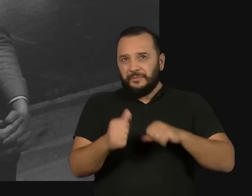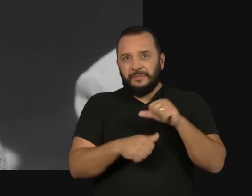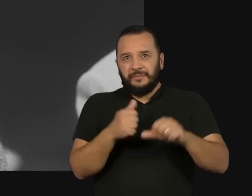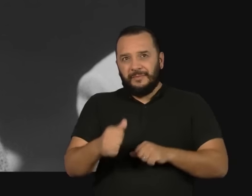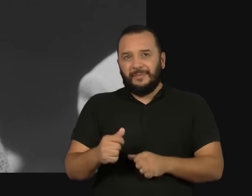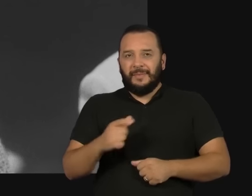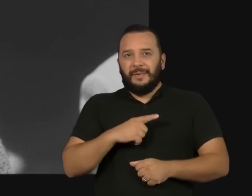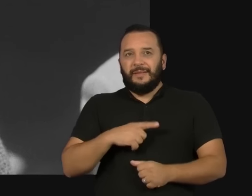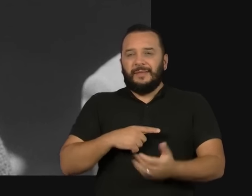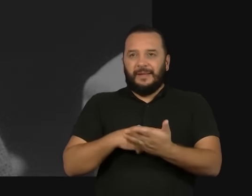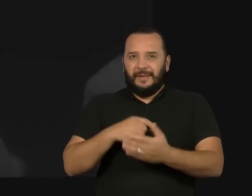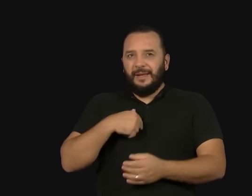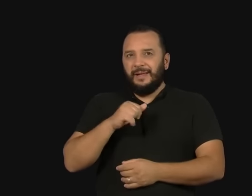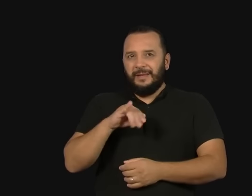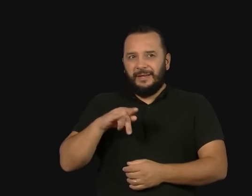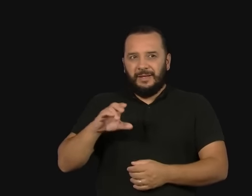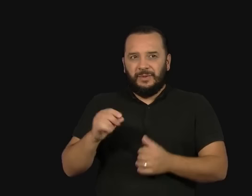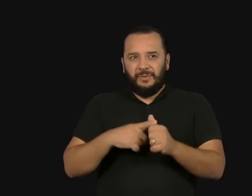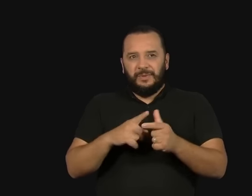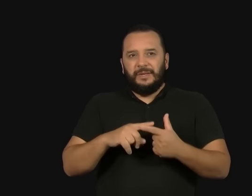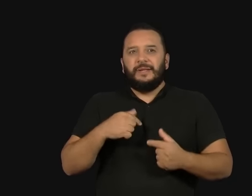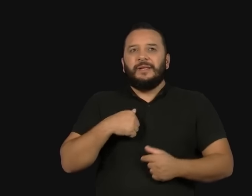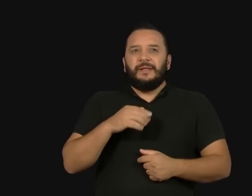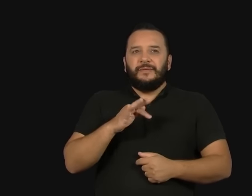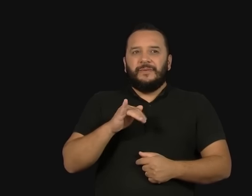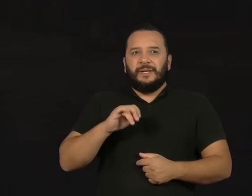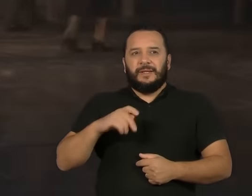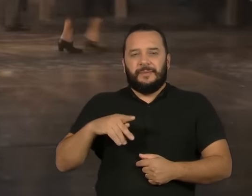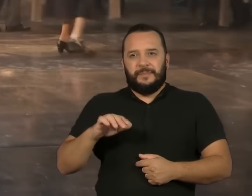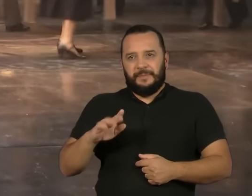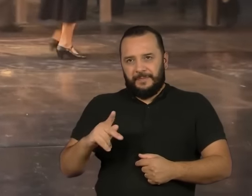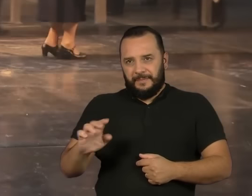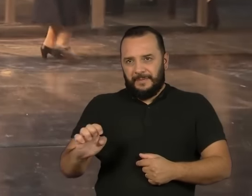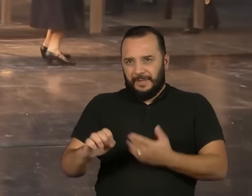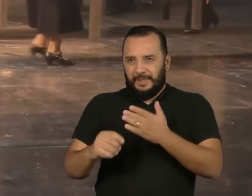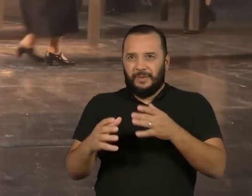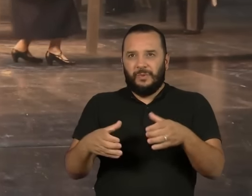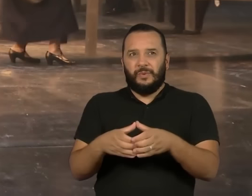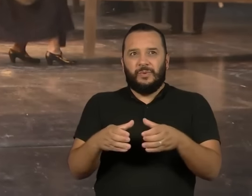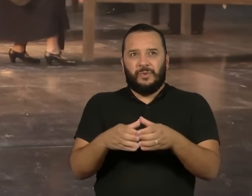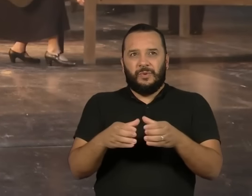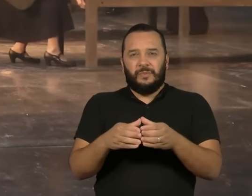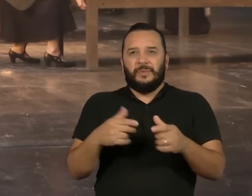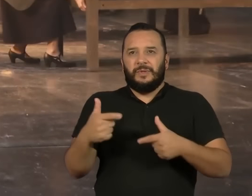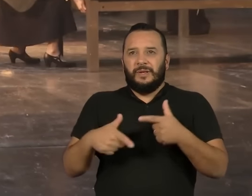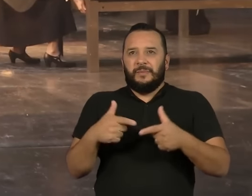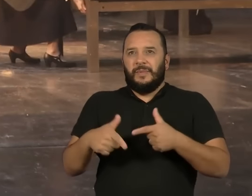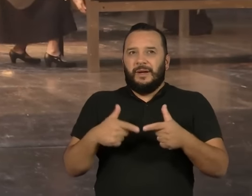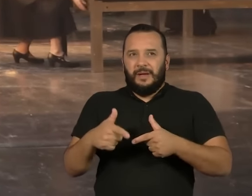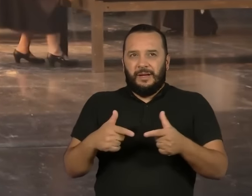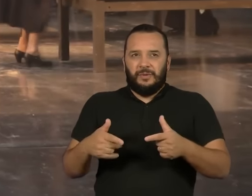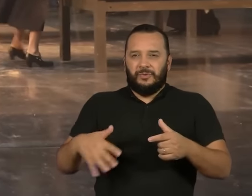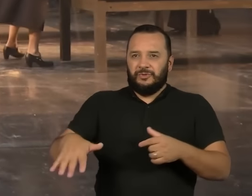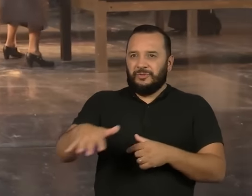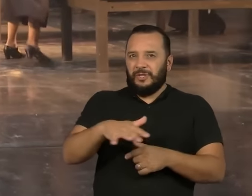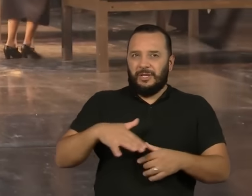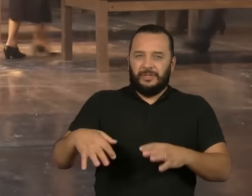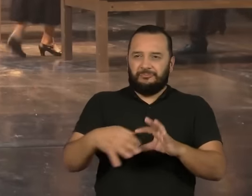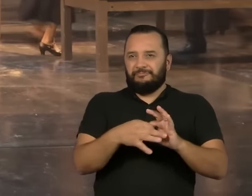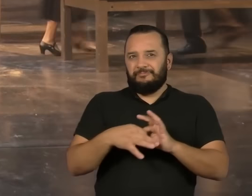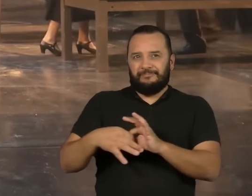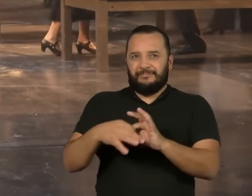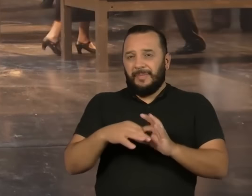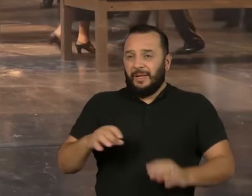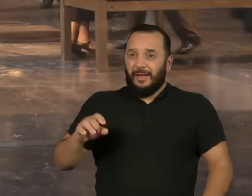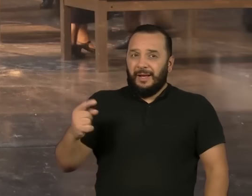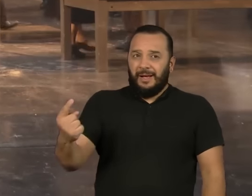Idealizado por Ariane Mouchkine e Philippe Léotard, o grupo propunha um trabalho coletivo, onde cada voz, seja